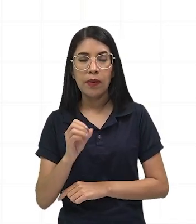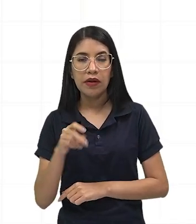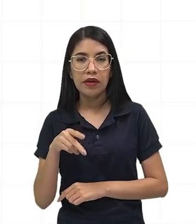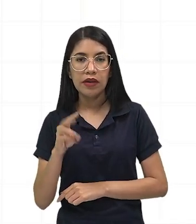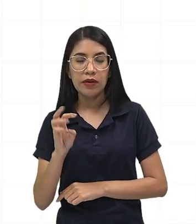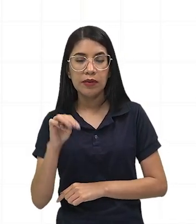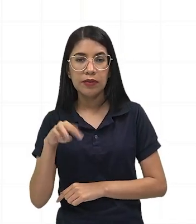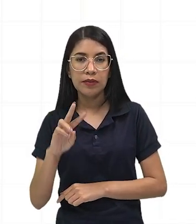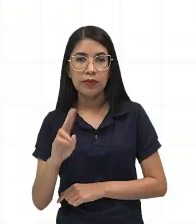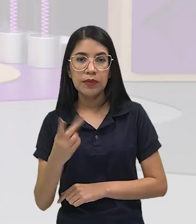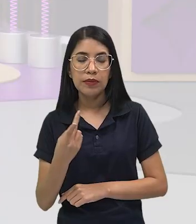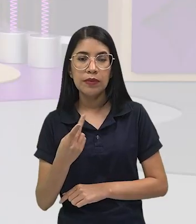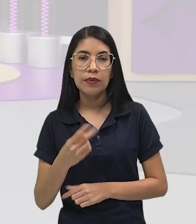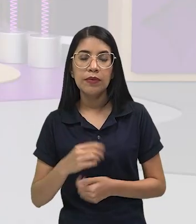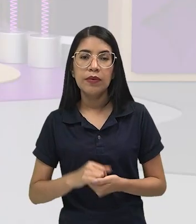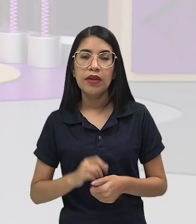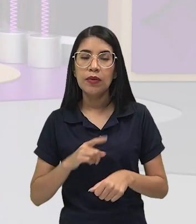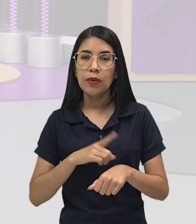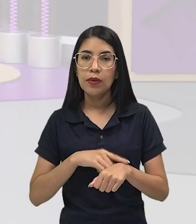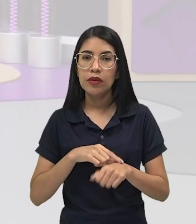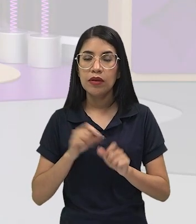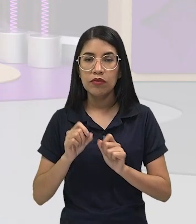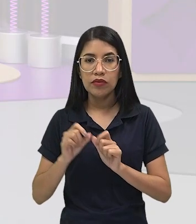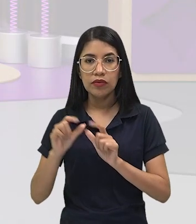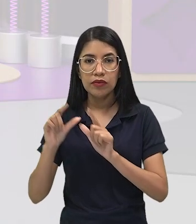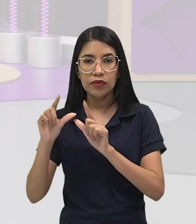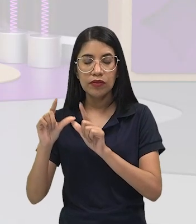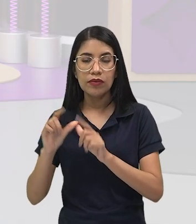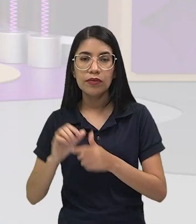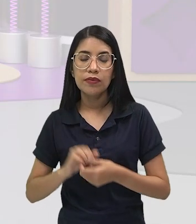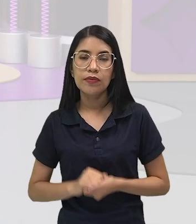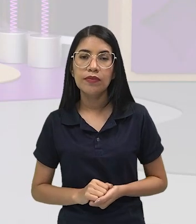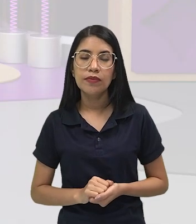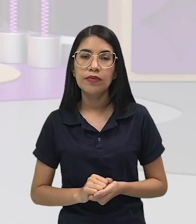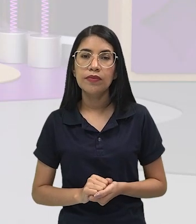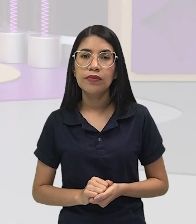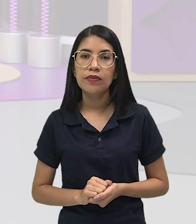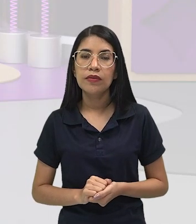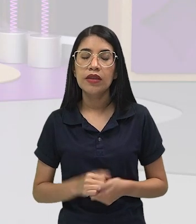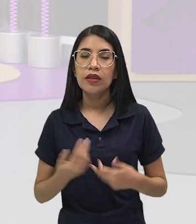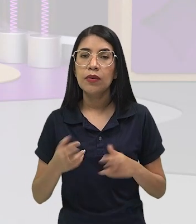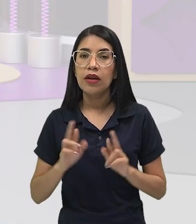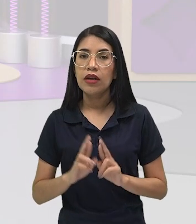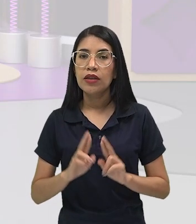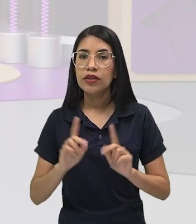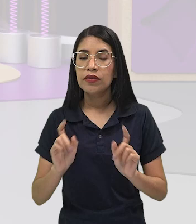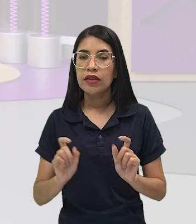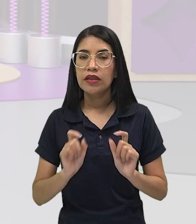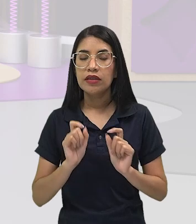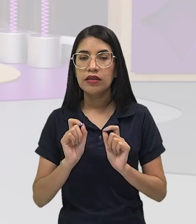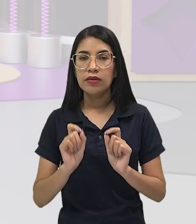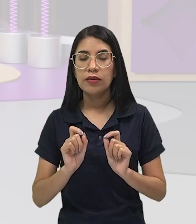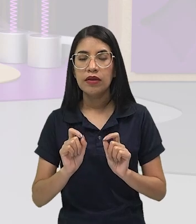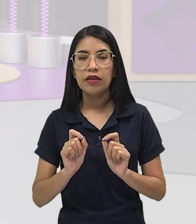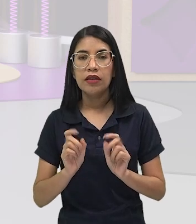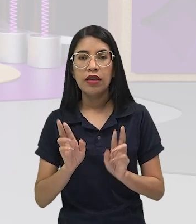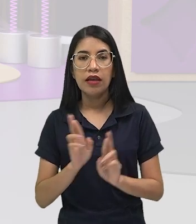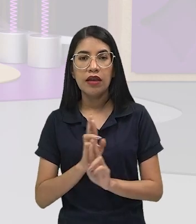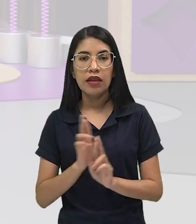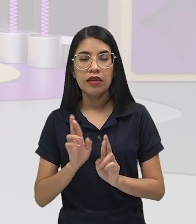diminuiu a velocidade, o tempo aumentou, certo? Qual foi a diferença em relação